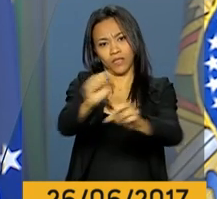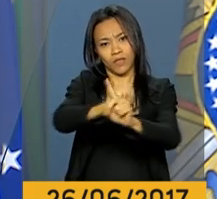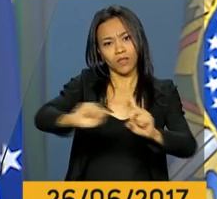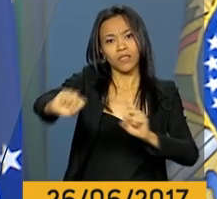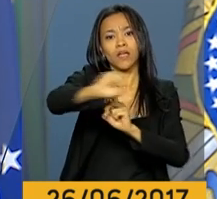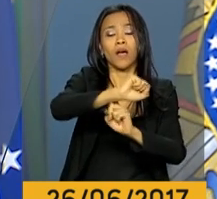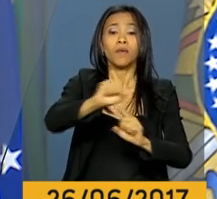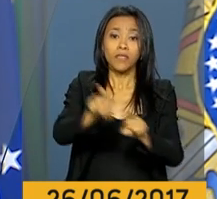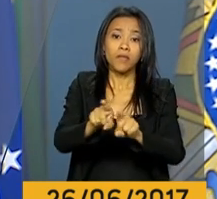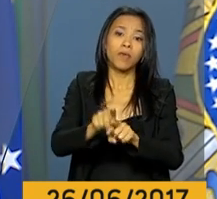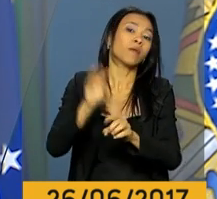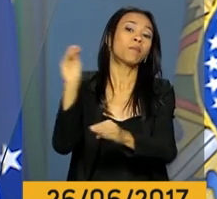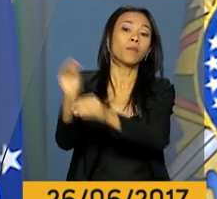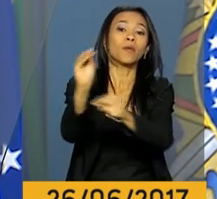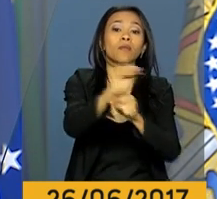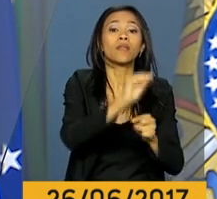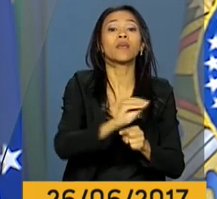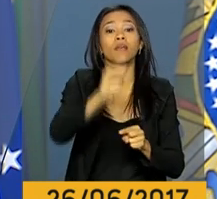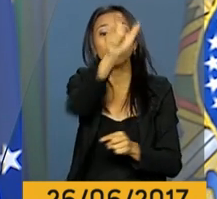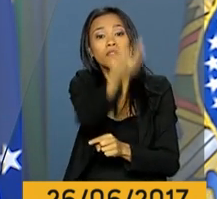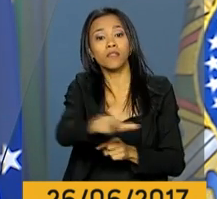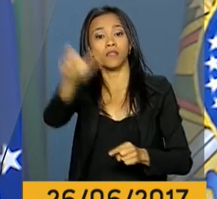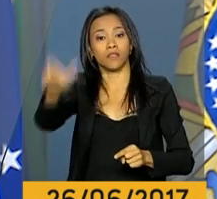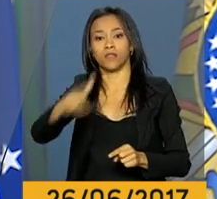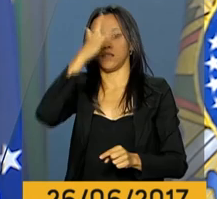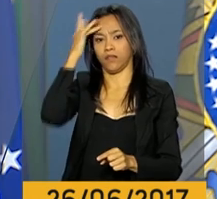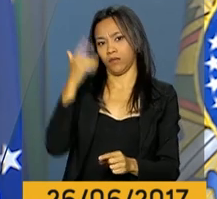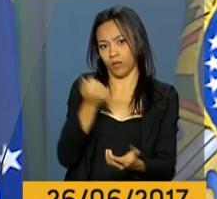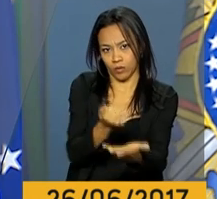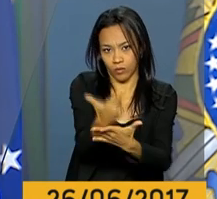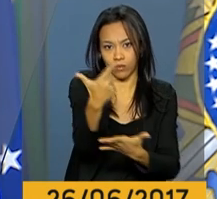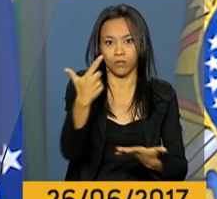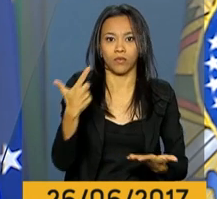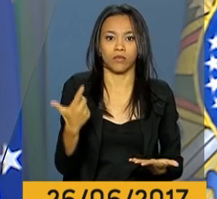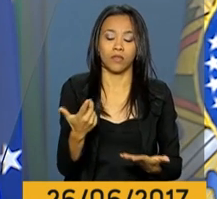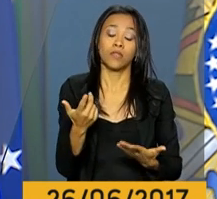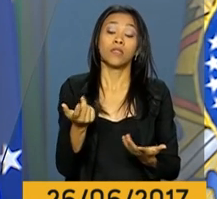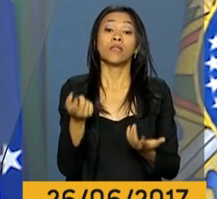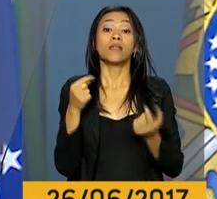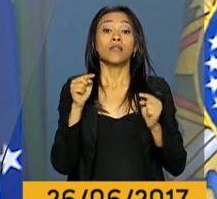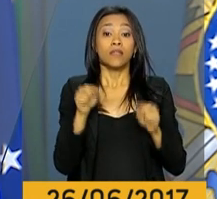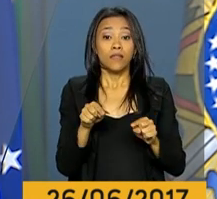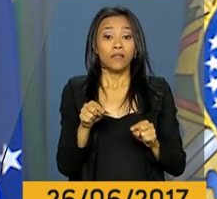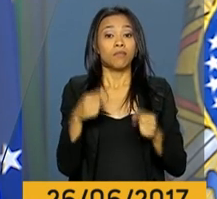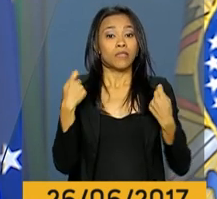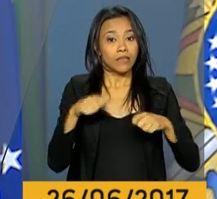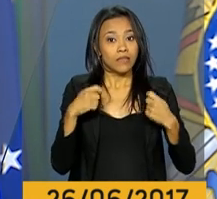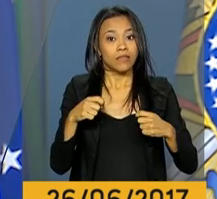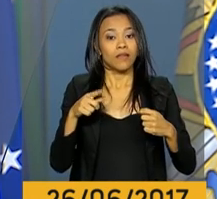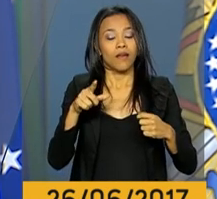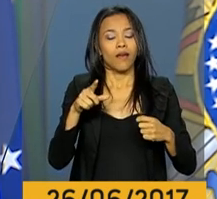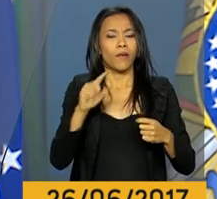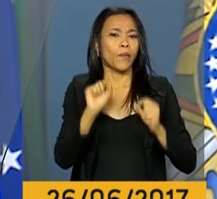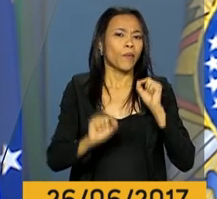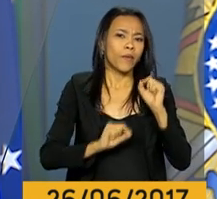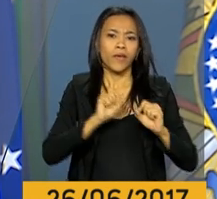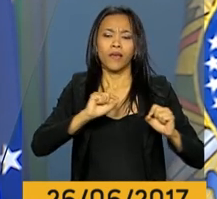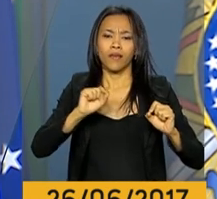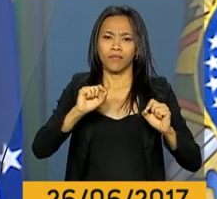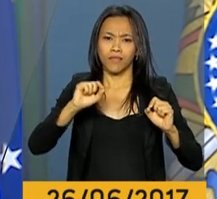consumidor eh trata--se portanto antes de tudo Acho que isso deve ser a marca dessa